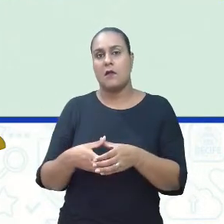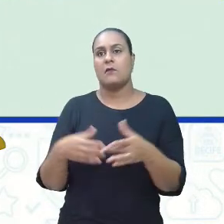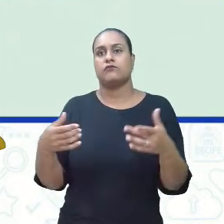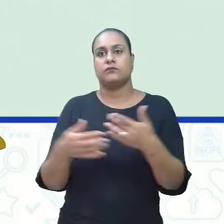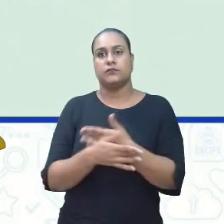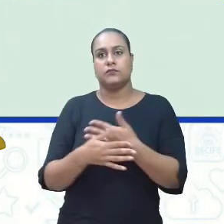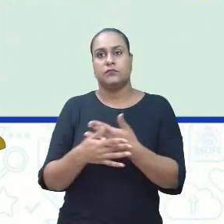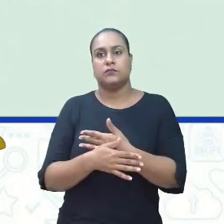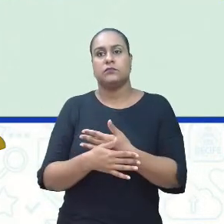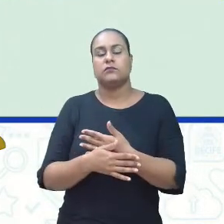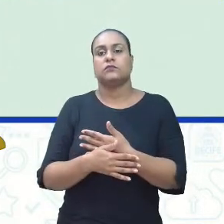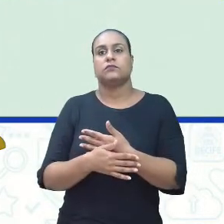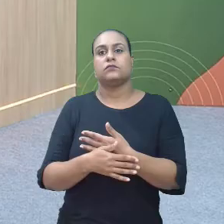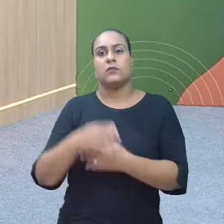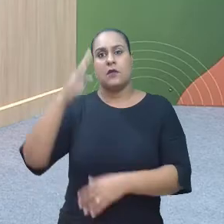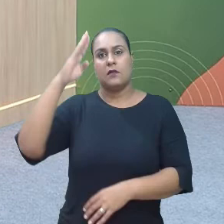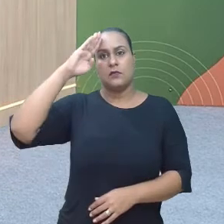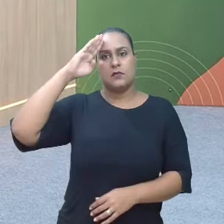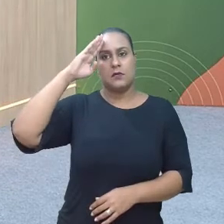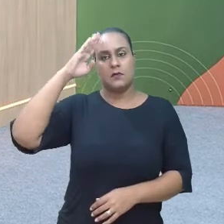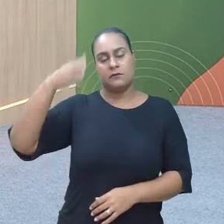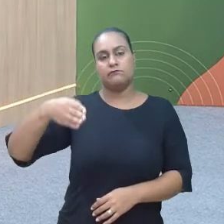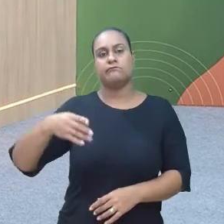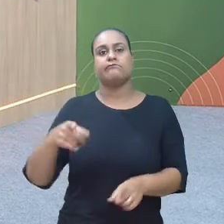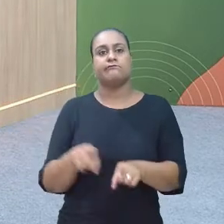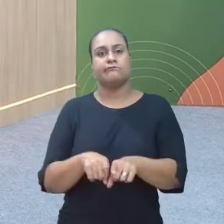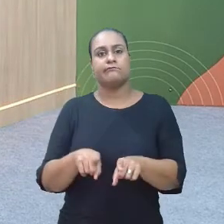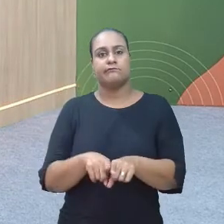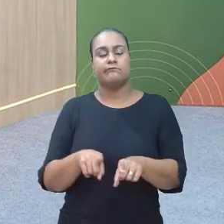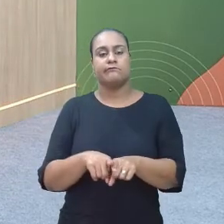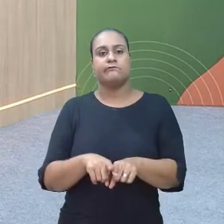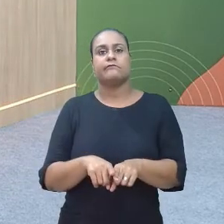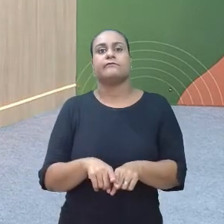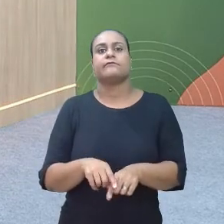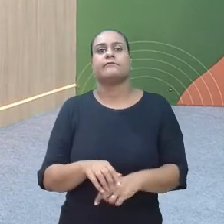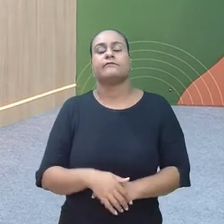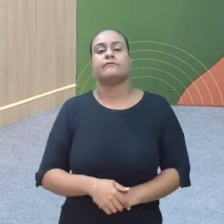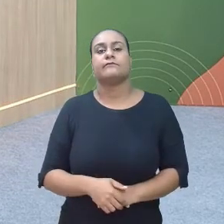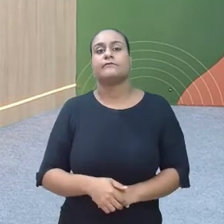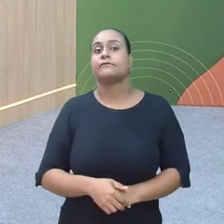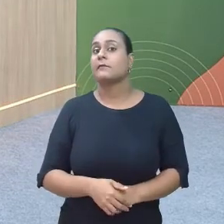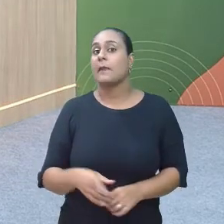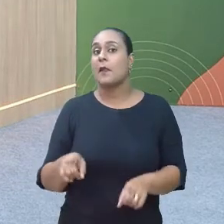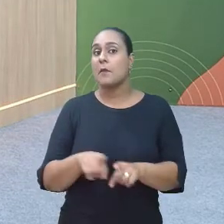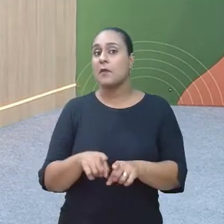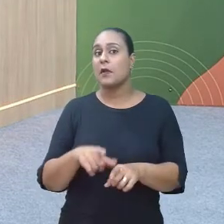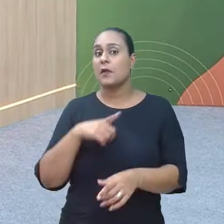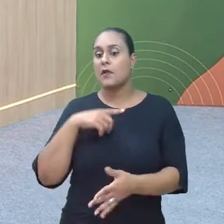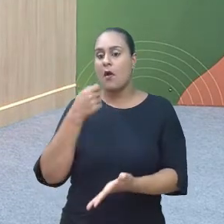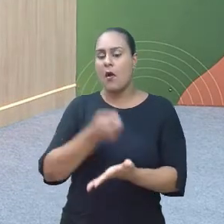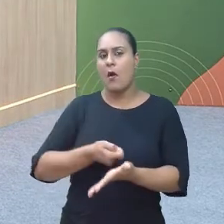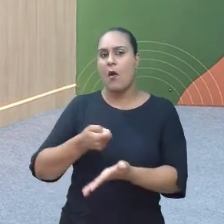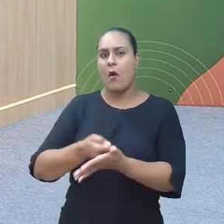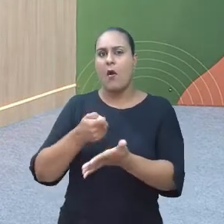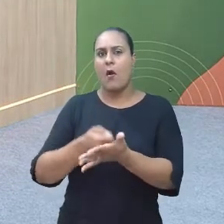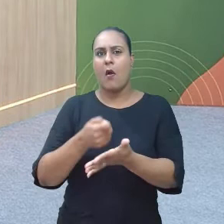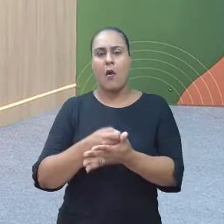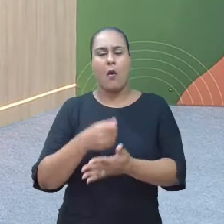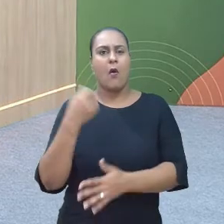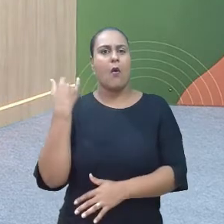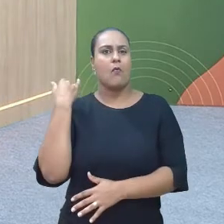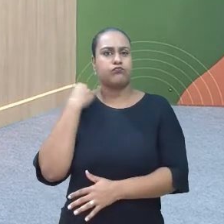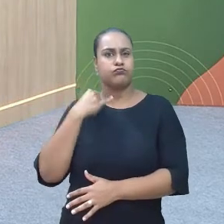províncias tivessem, né, um pouco mais de liberdade em relação ao poder central no Rio de Janeiro, até porque havia uma cobrança muito grande de impostos,